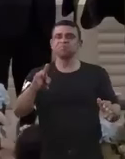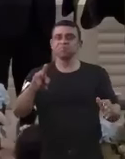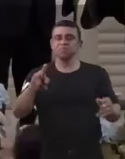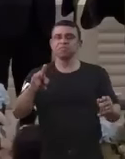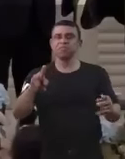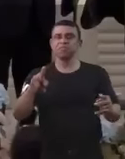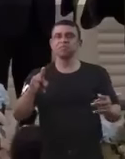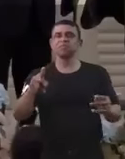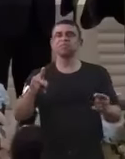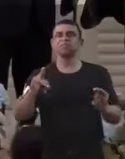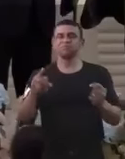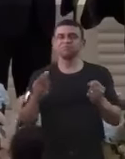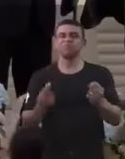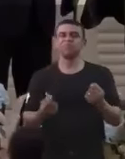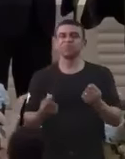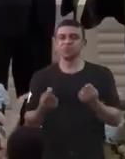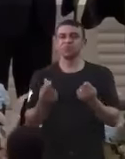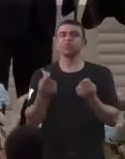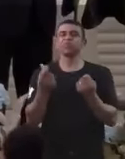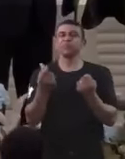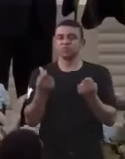contenda.